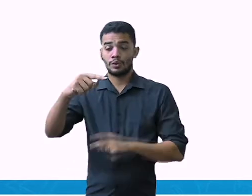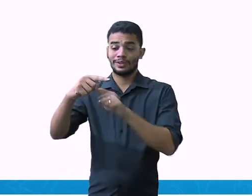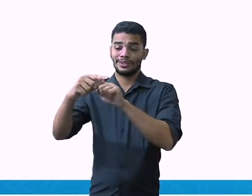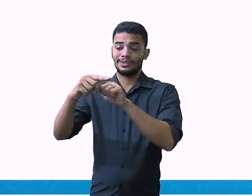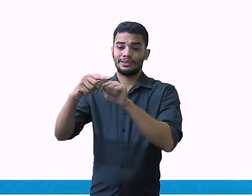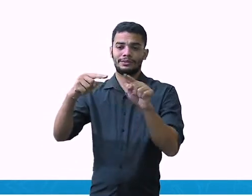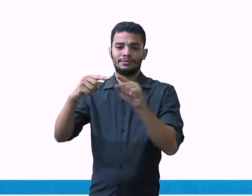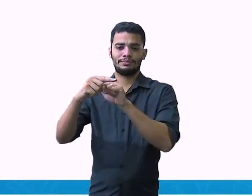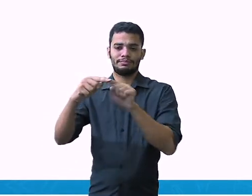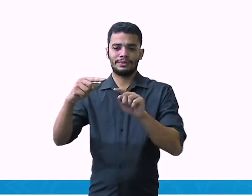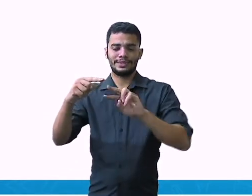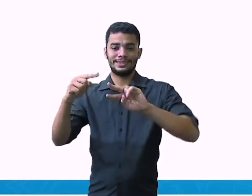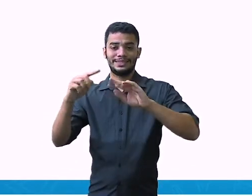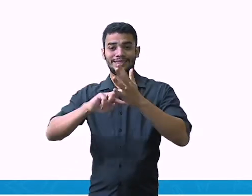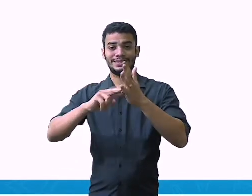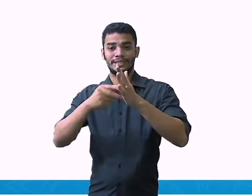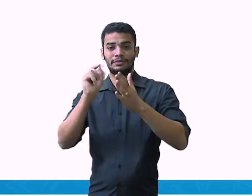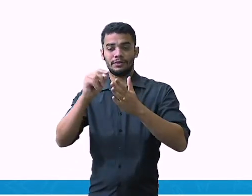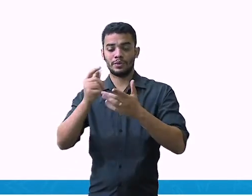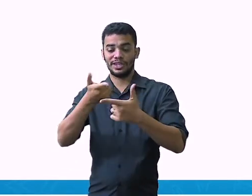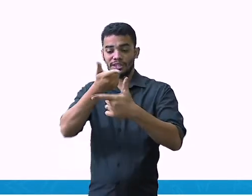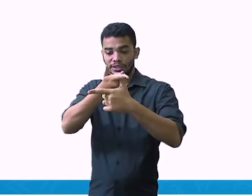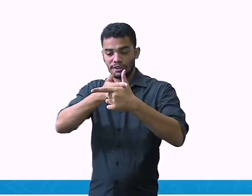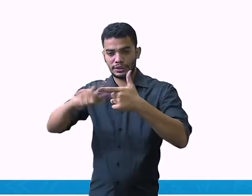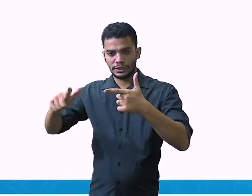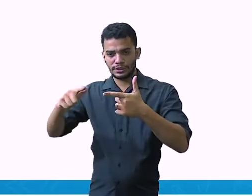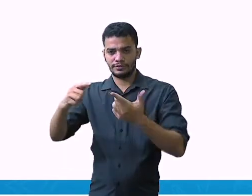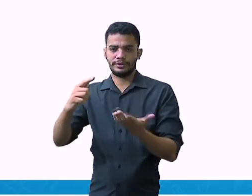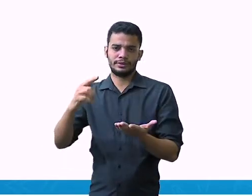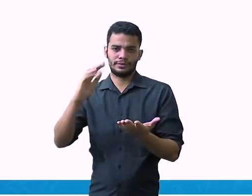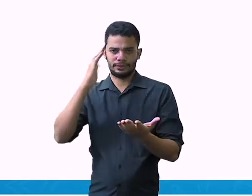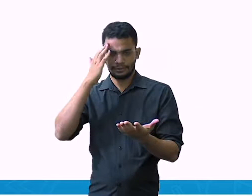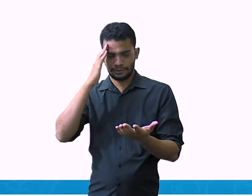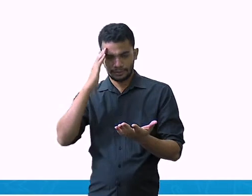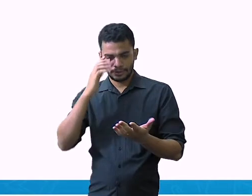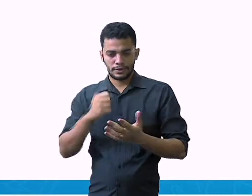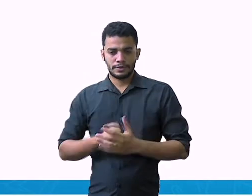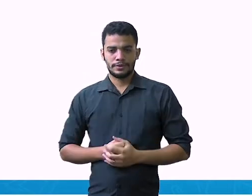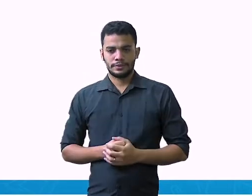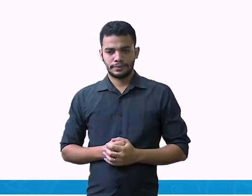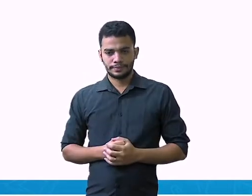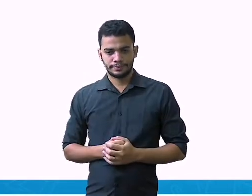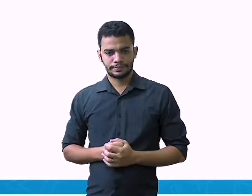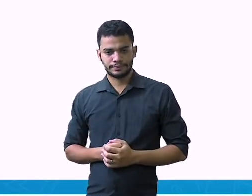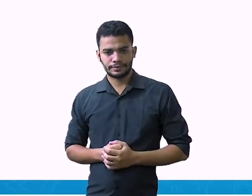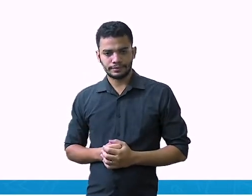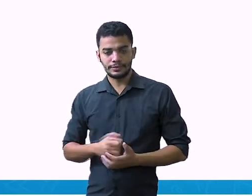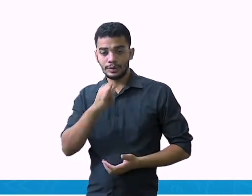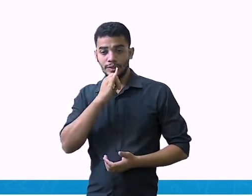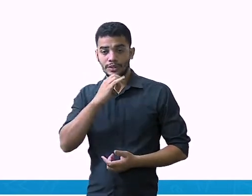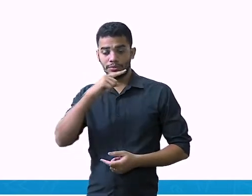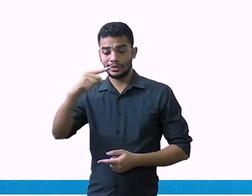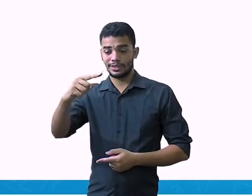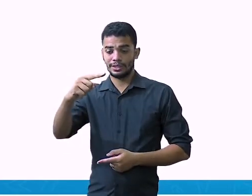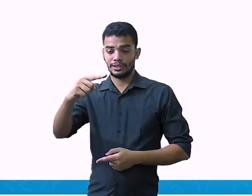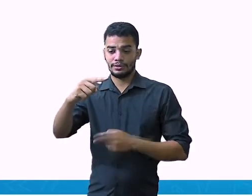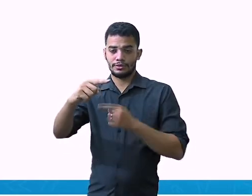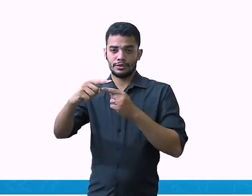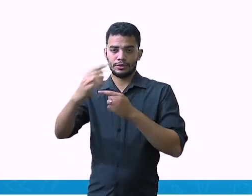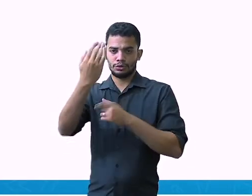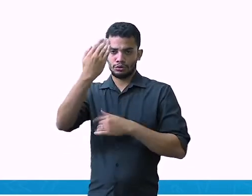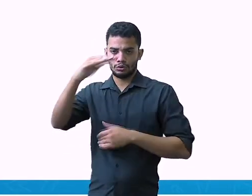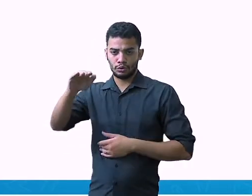O numerador sempre estará acima do denominador. Todas as frações possuem a